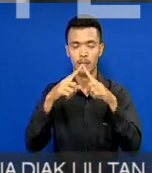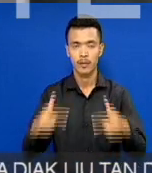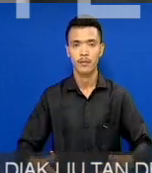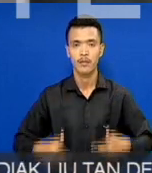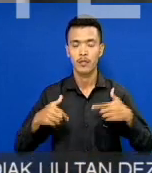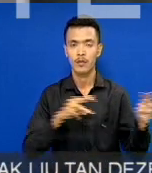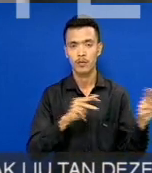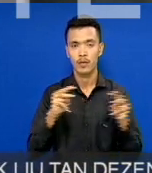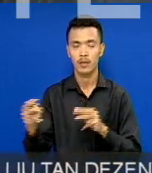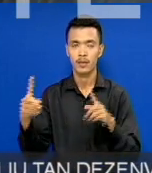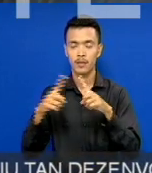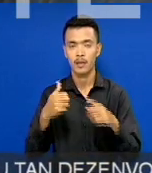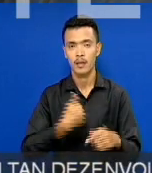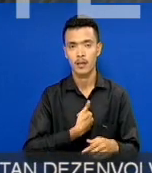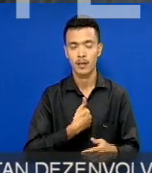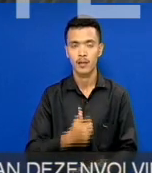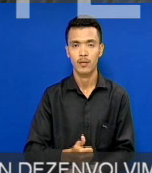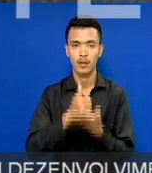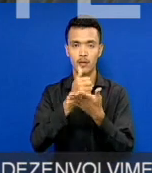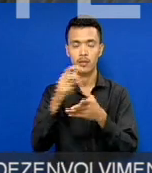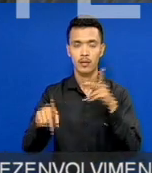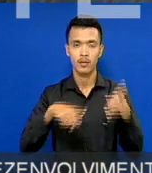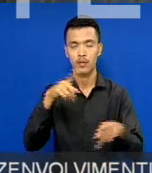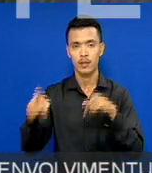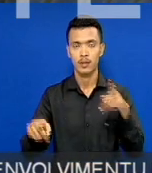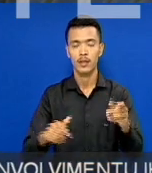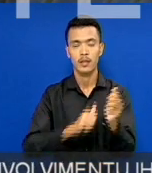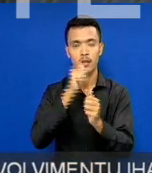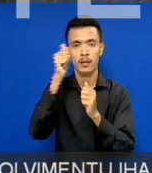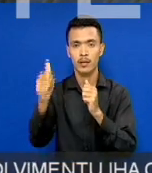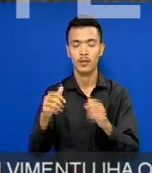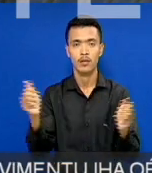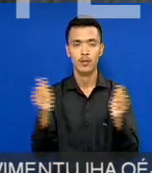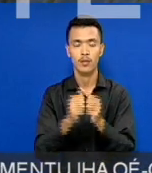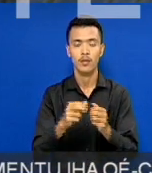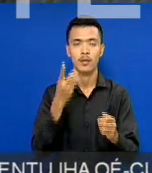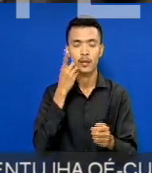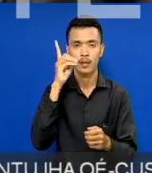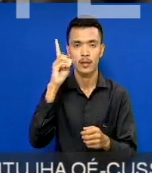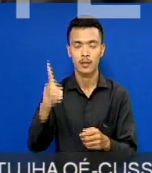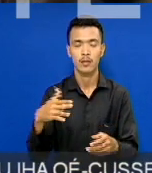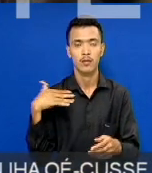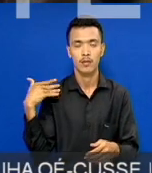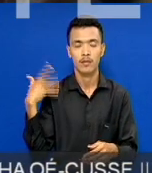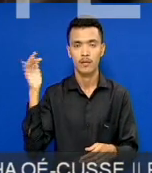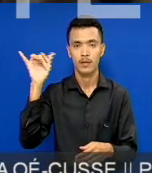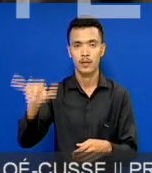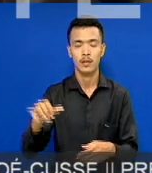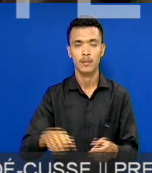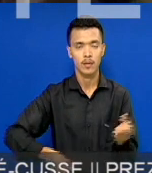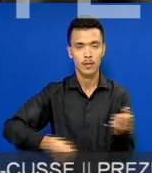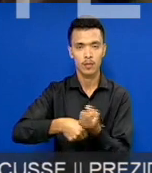mudança para anrasik no ne contribuir para a sociedade. Padre Agnelo hato questão ne liga o degradação moral para funsa Sira, nebe